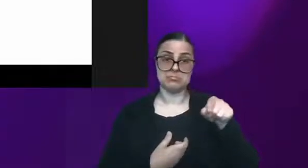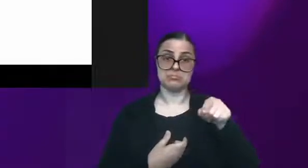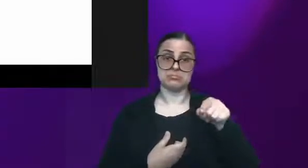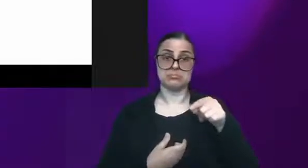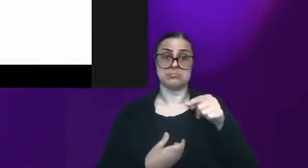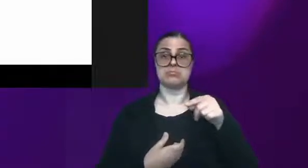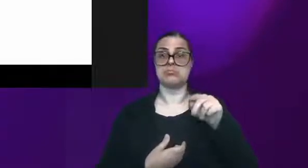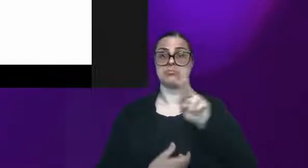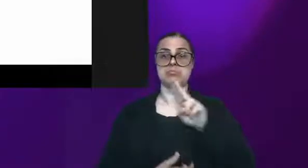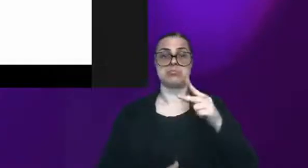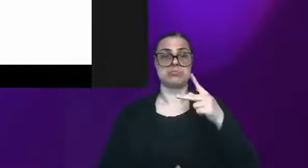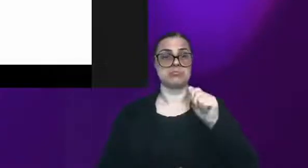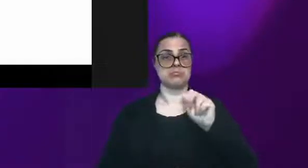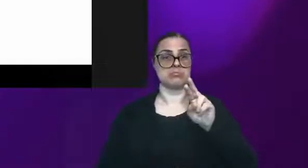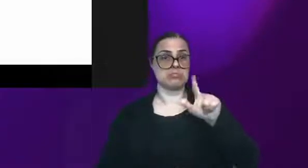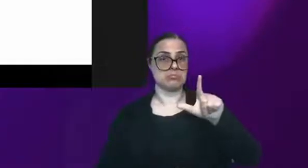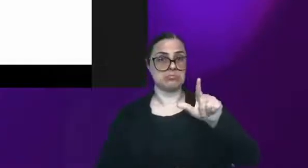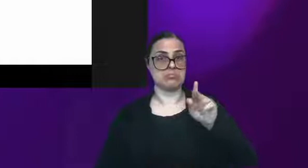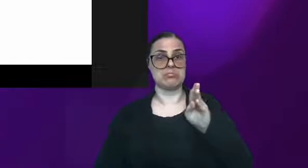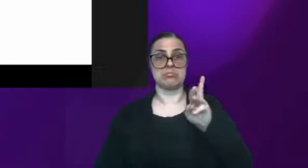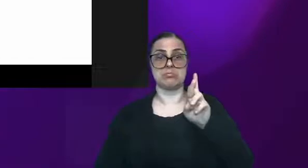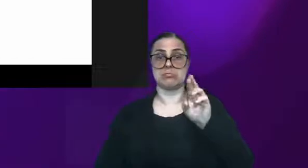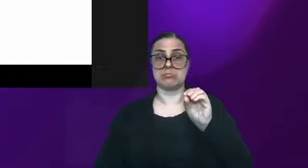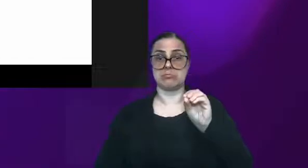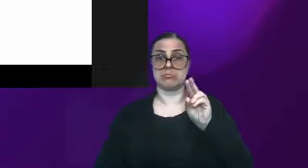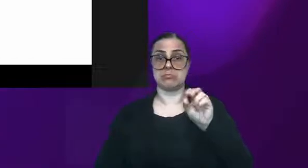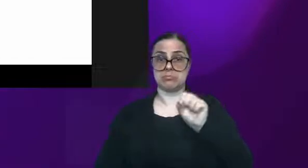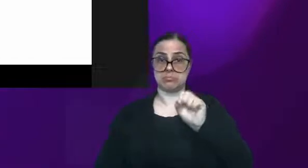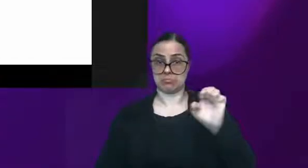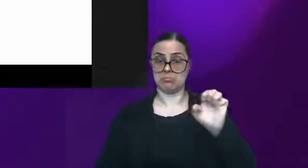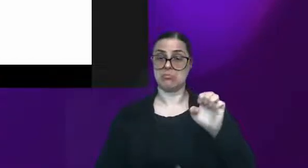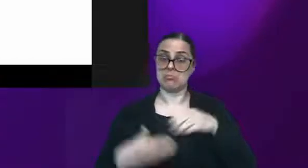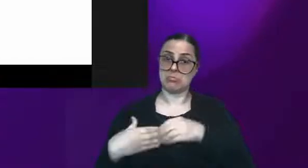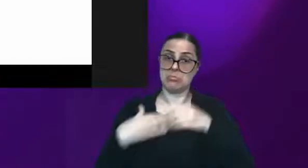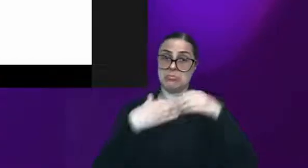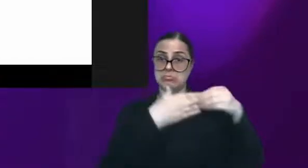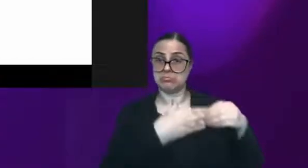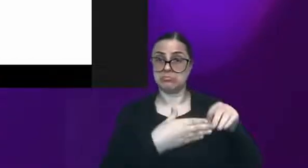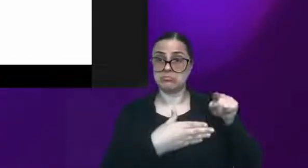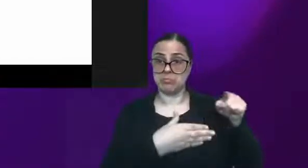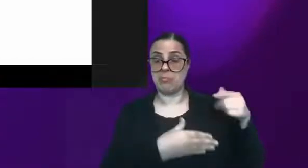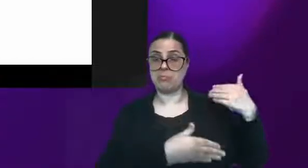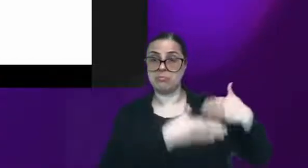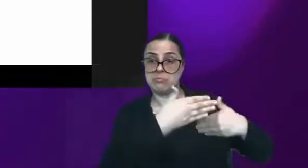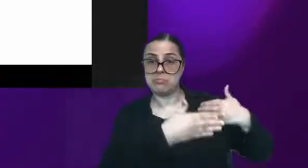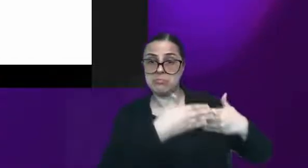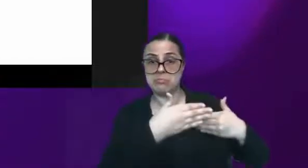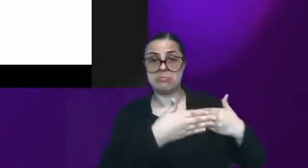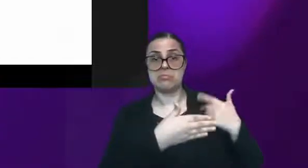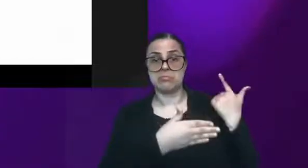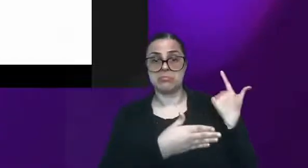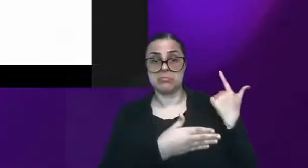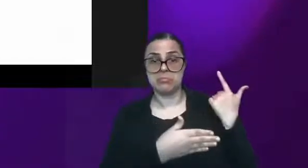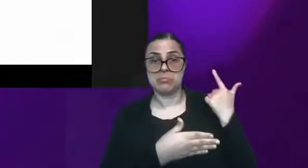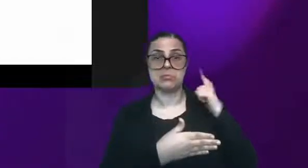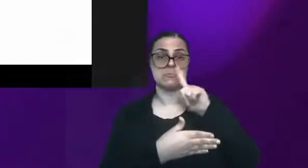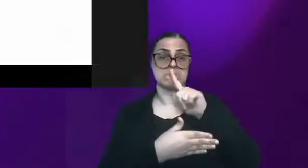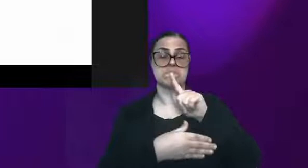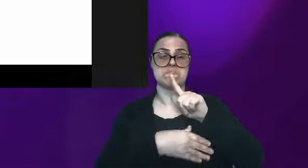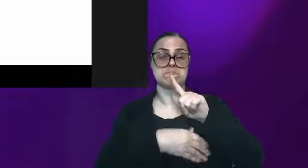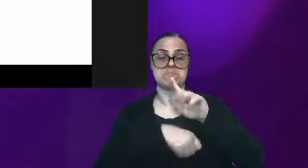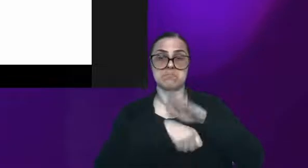proposta a quimioterapia neoadjuvante, na altura porque era um RAS não mutado, foi também juntado cetuximab